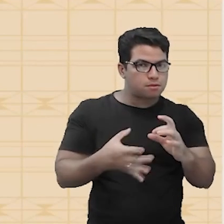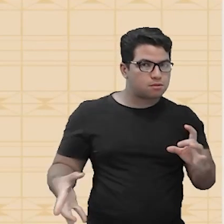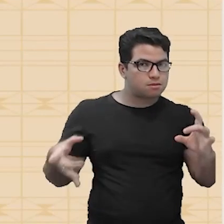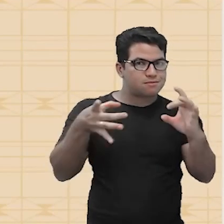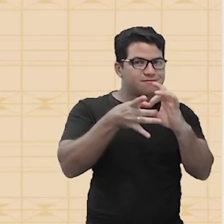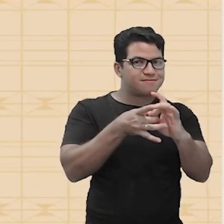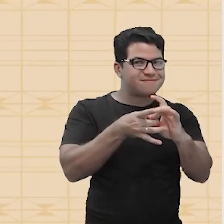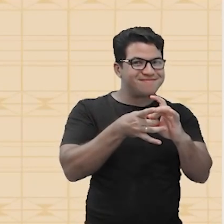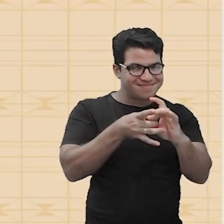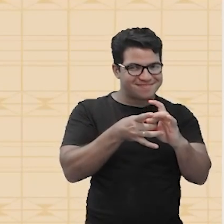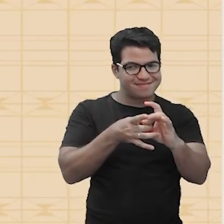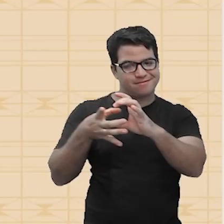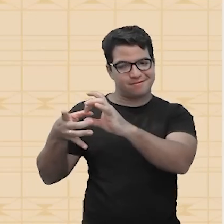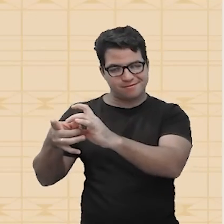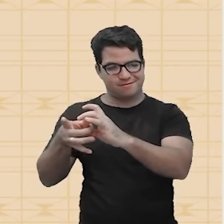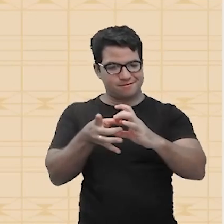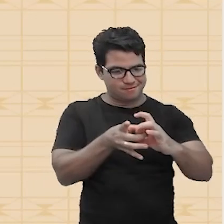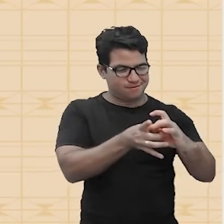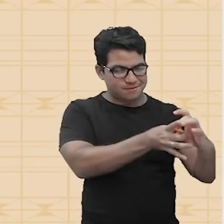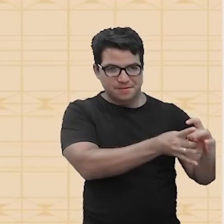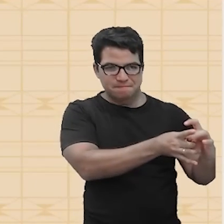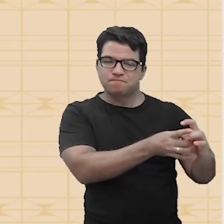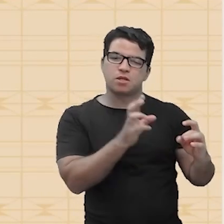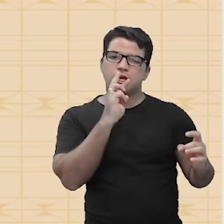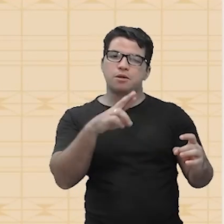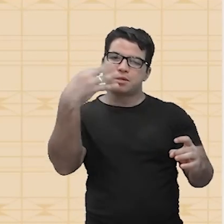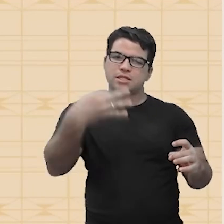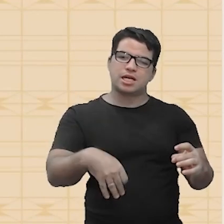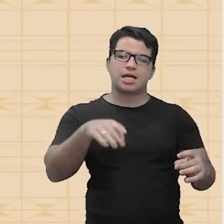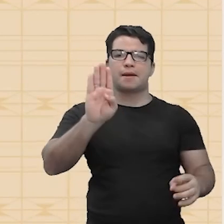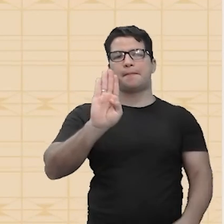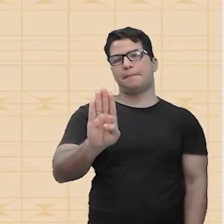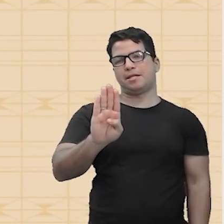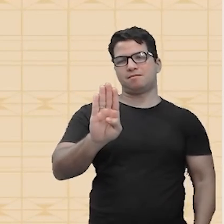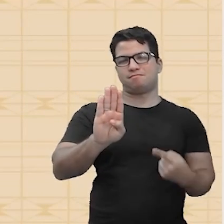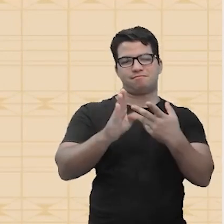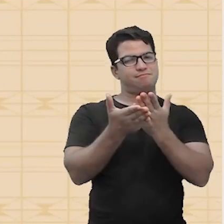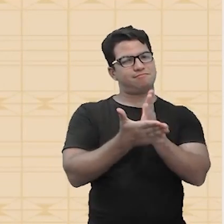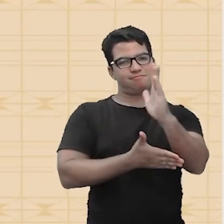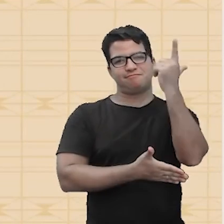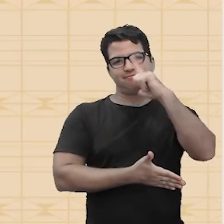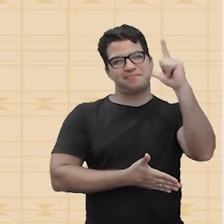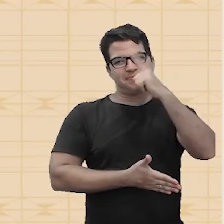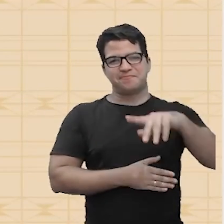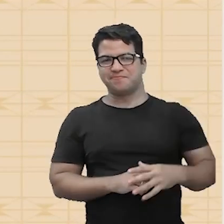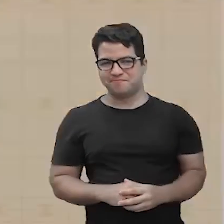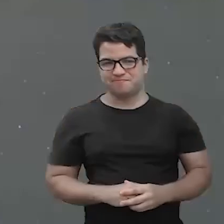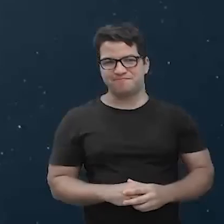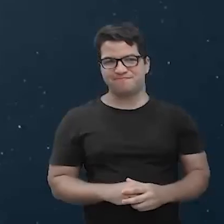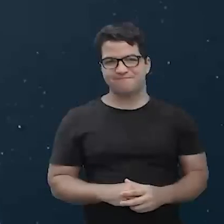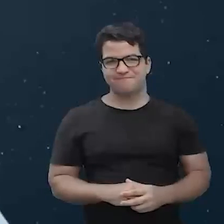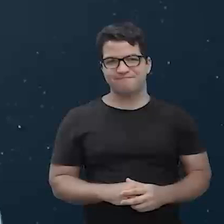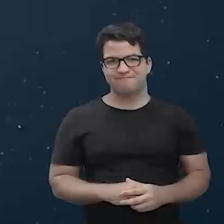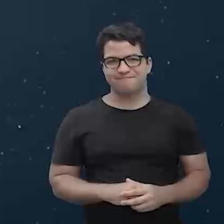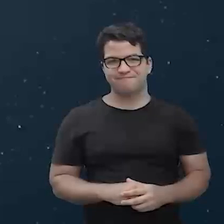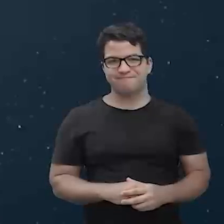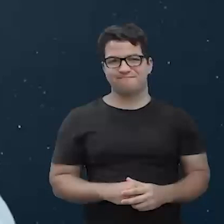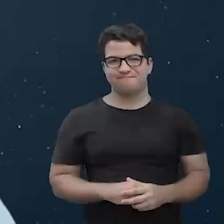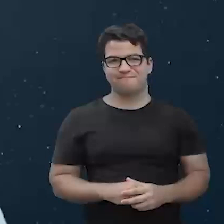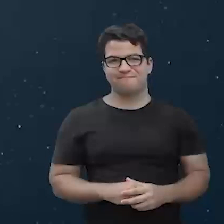essa. E a resposta é a letra B, criar acesso a banhos gratuitos para moradores de rua.